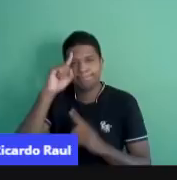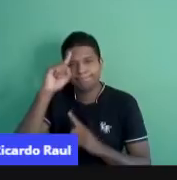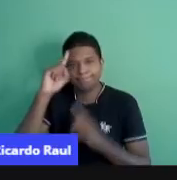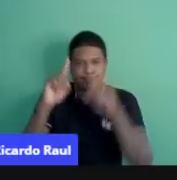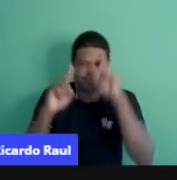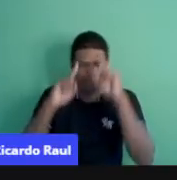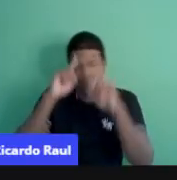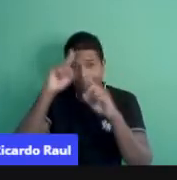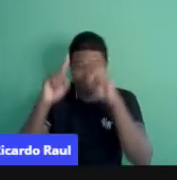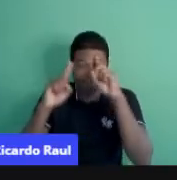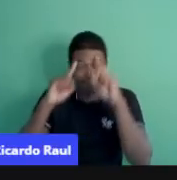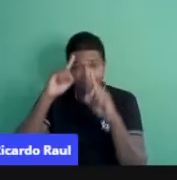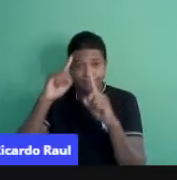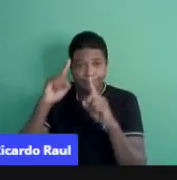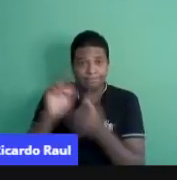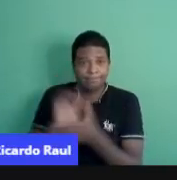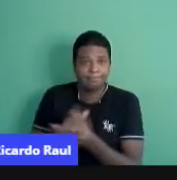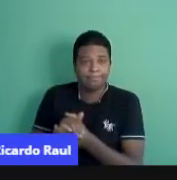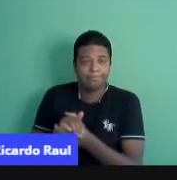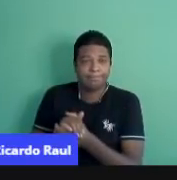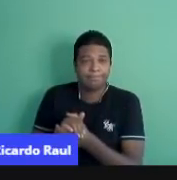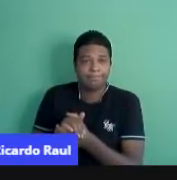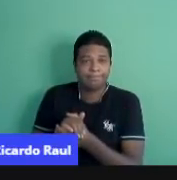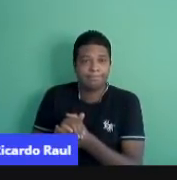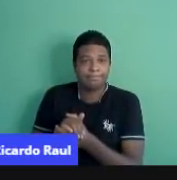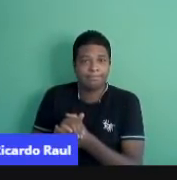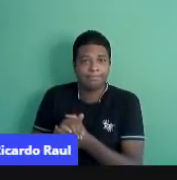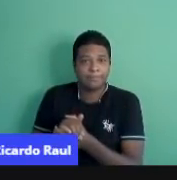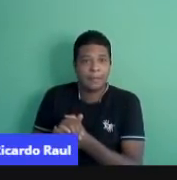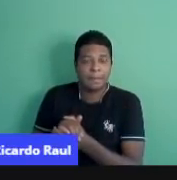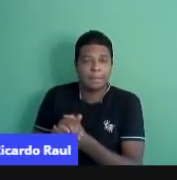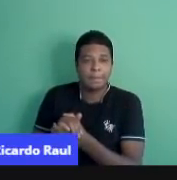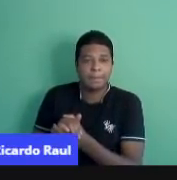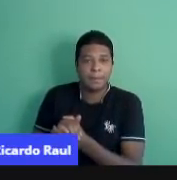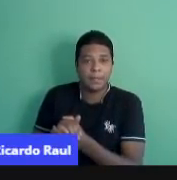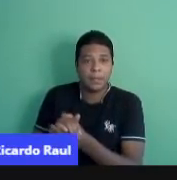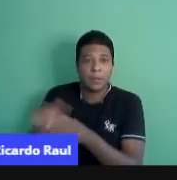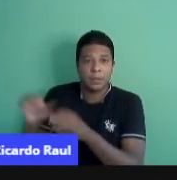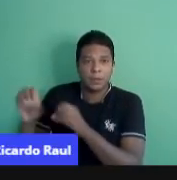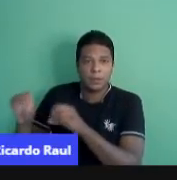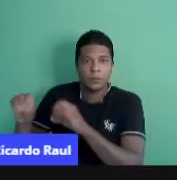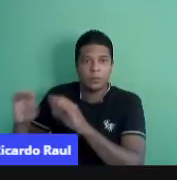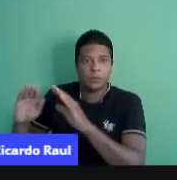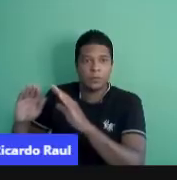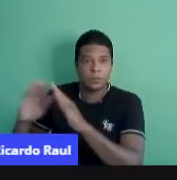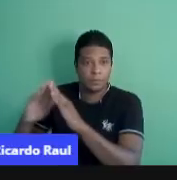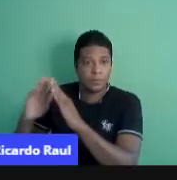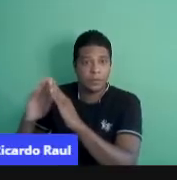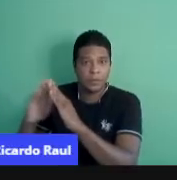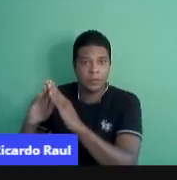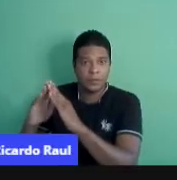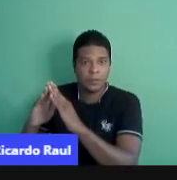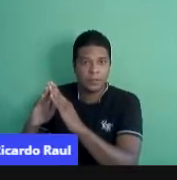levar para a educação em casa, a educação nesse home